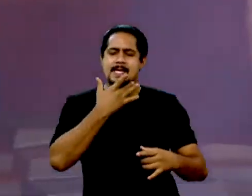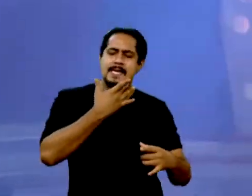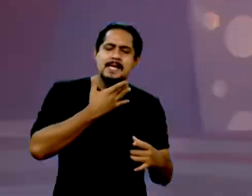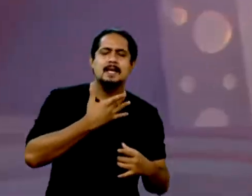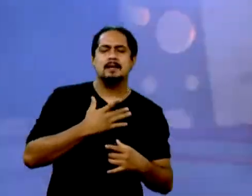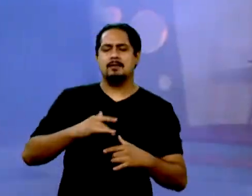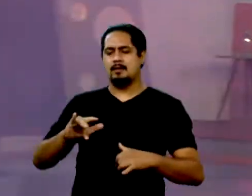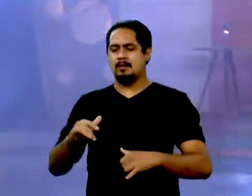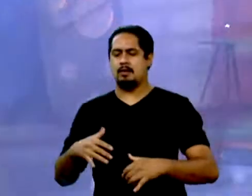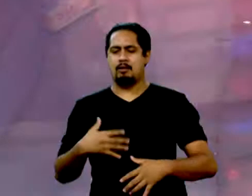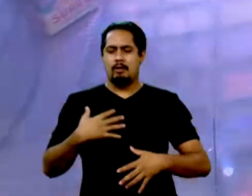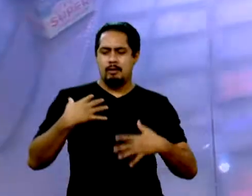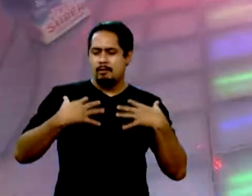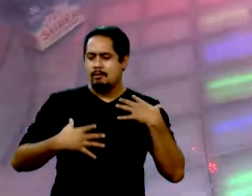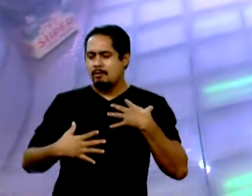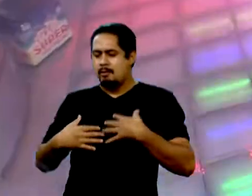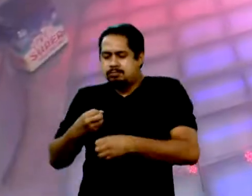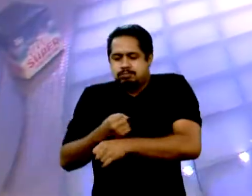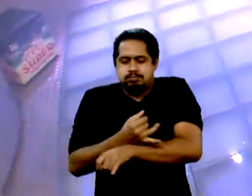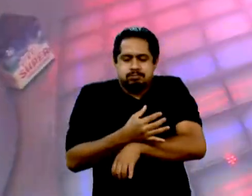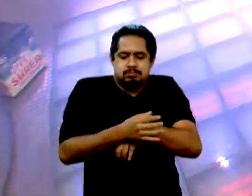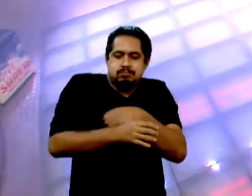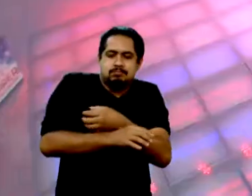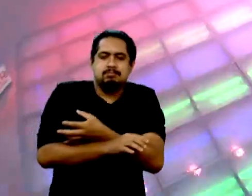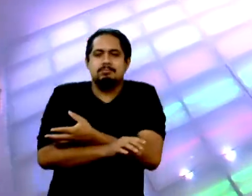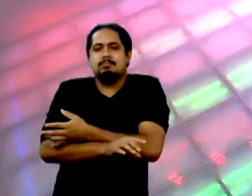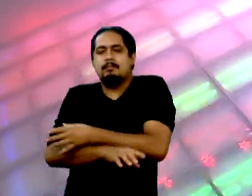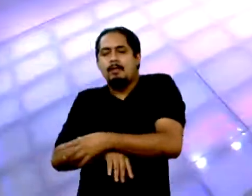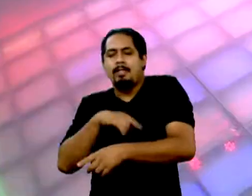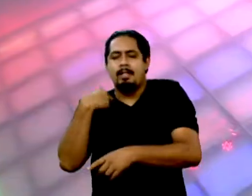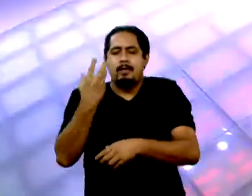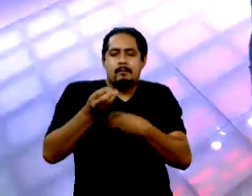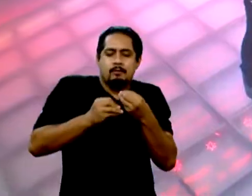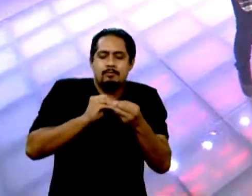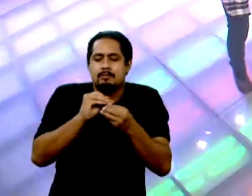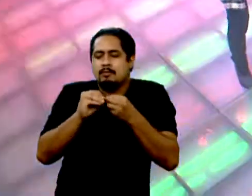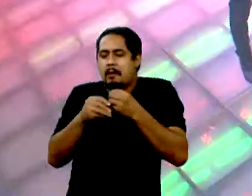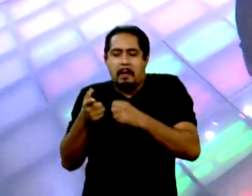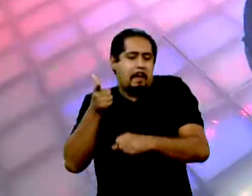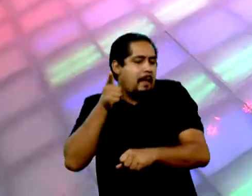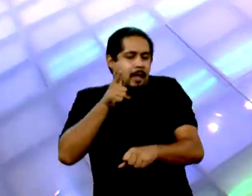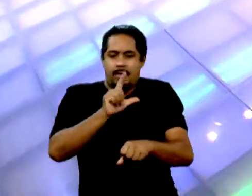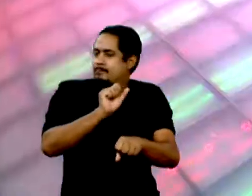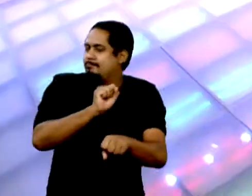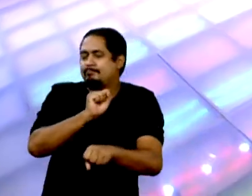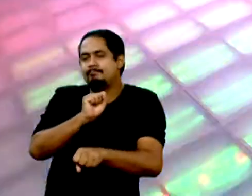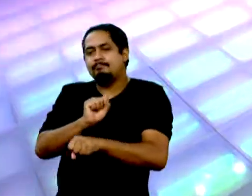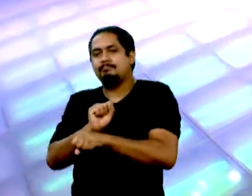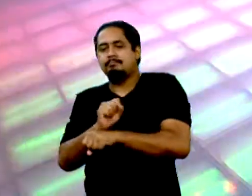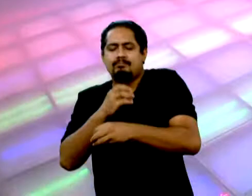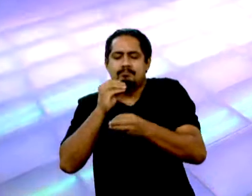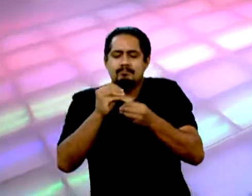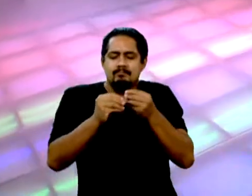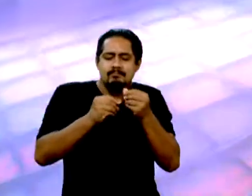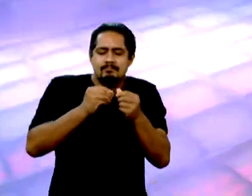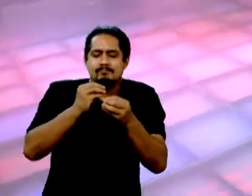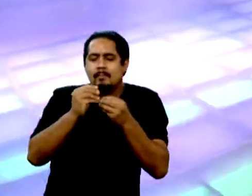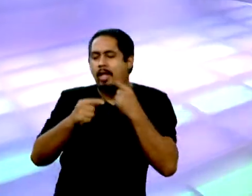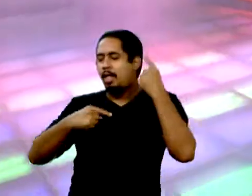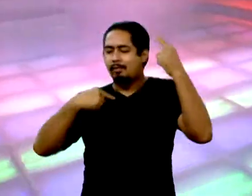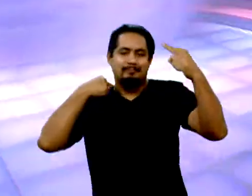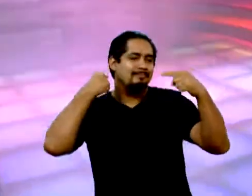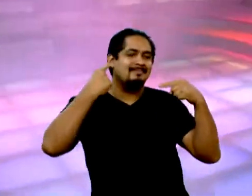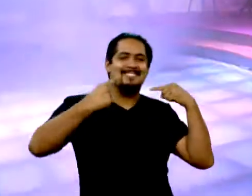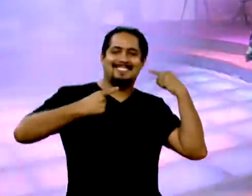Seu corpo quente fez arrepiar. Depois que eu beijei ela, eu não consegui parar. Beijei na boca dela, fiquei